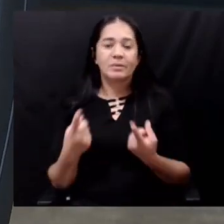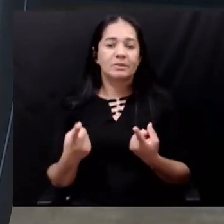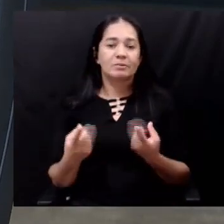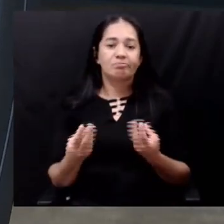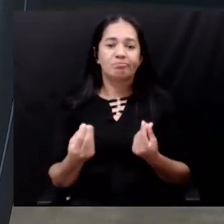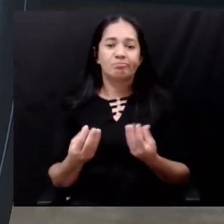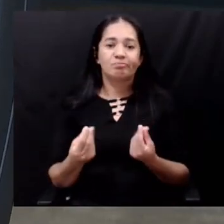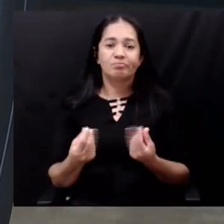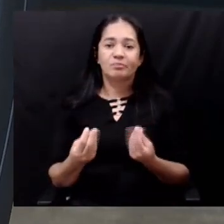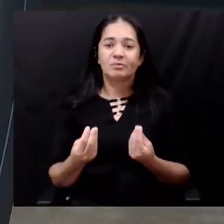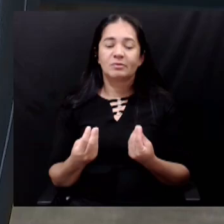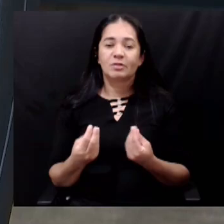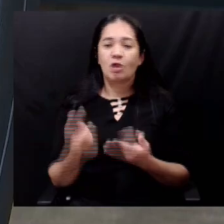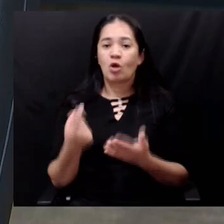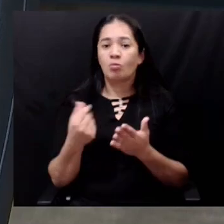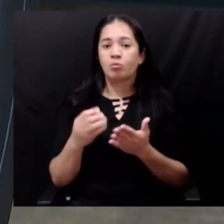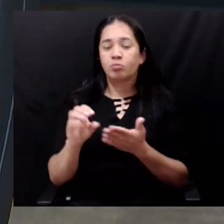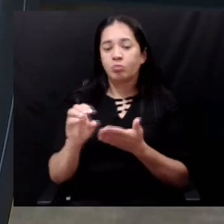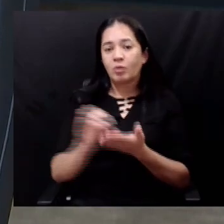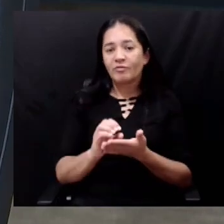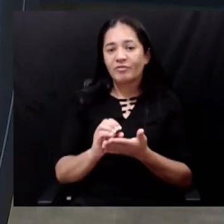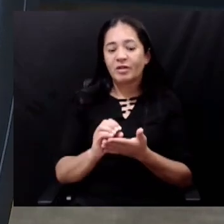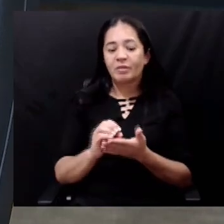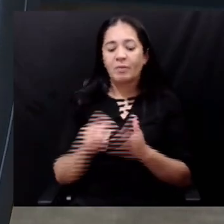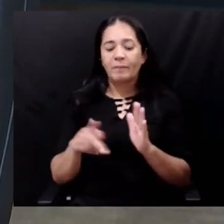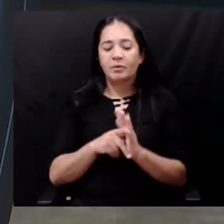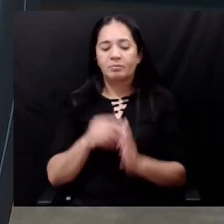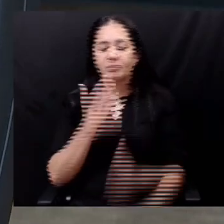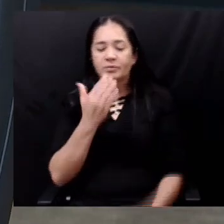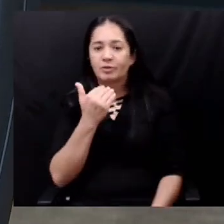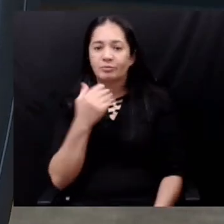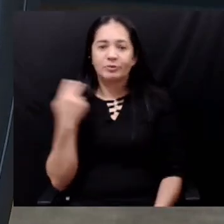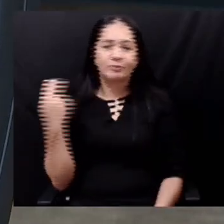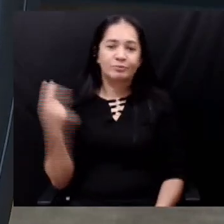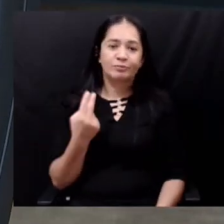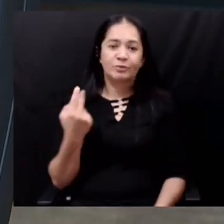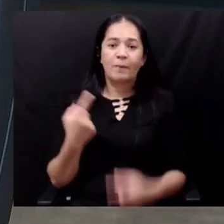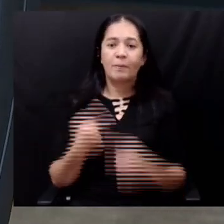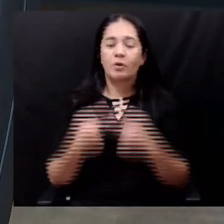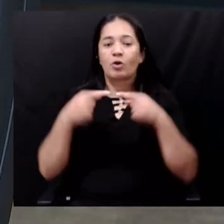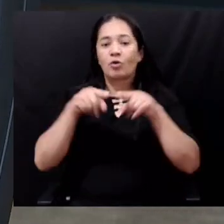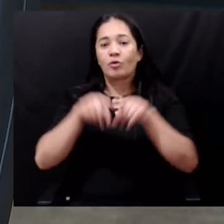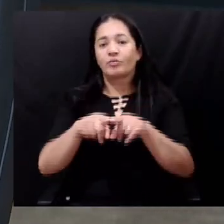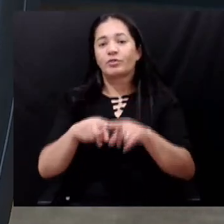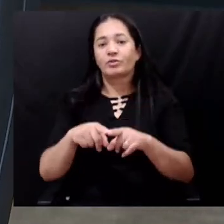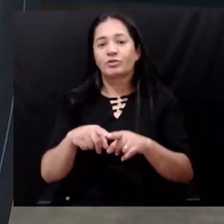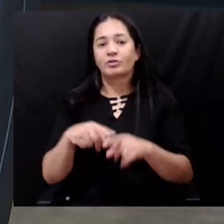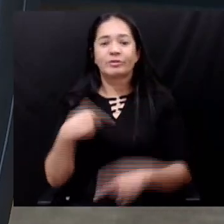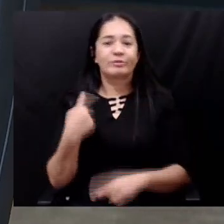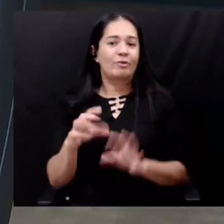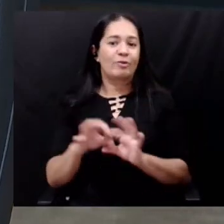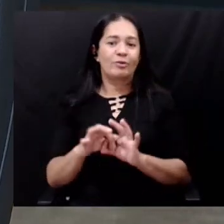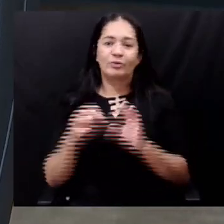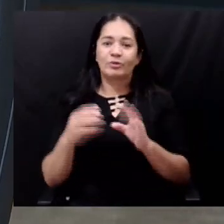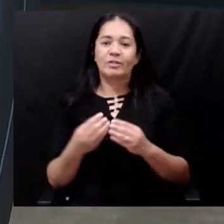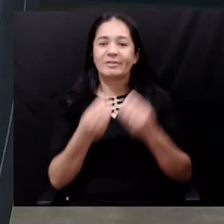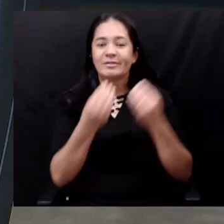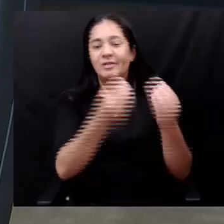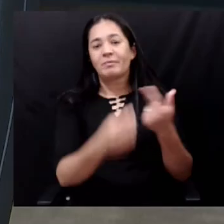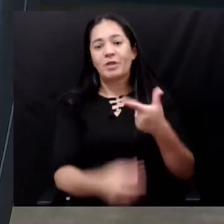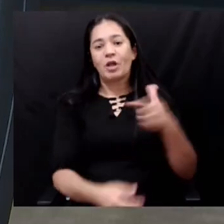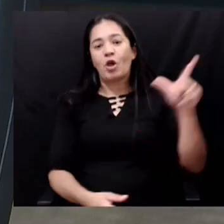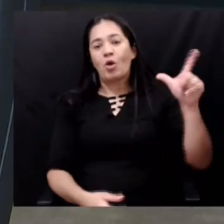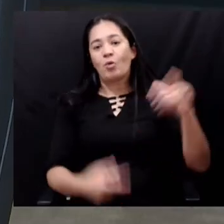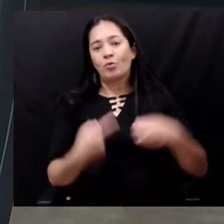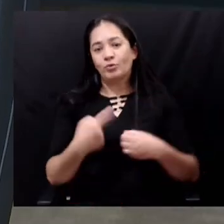para alimentação, porque o nosso convênio não permite dar para outro município. Pergunta 2,